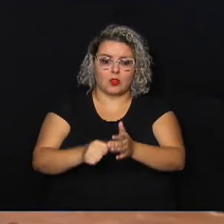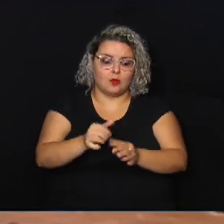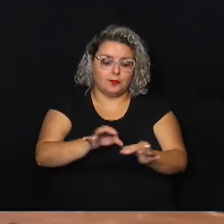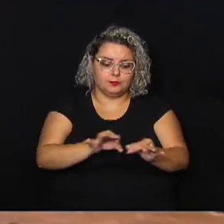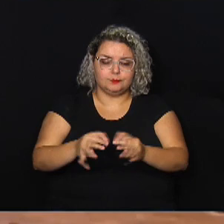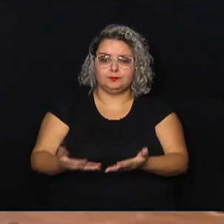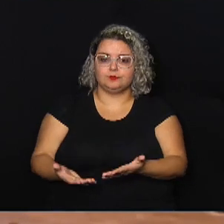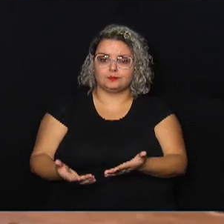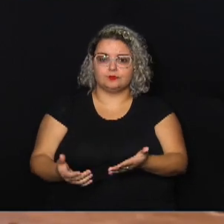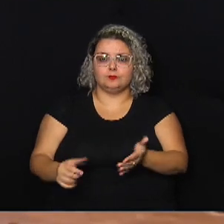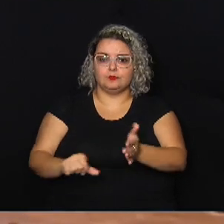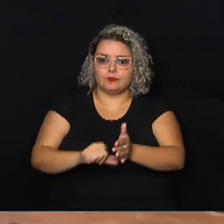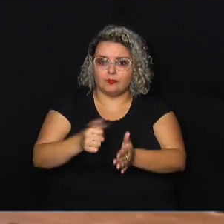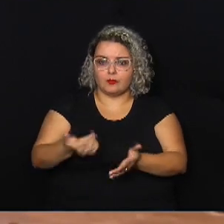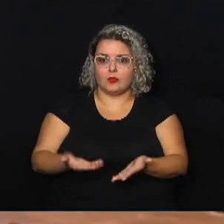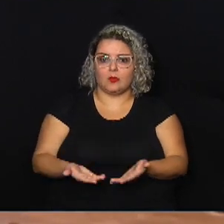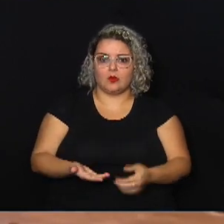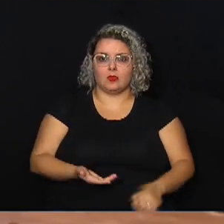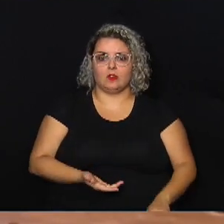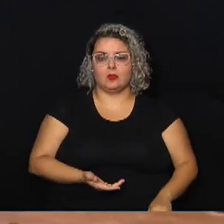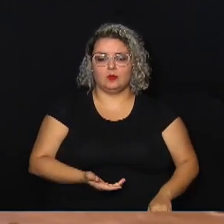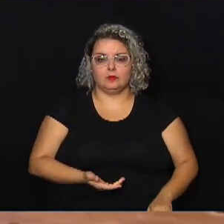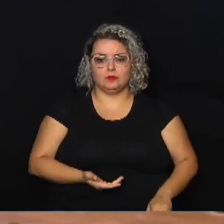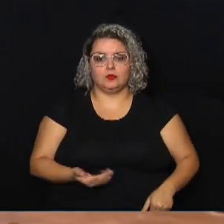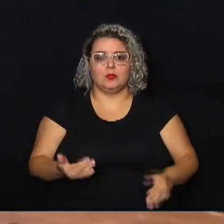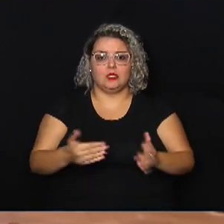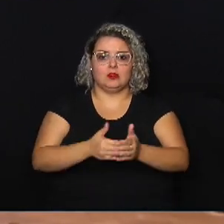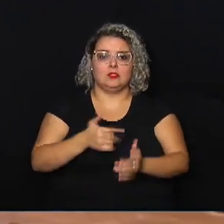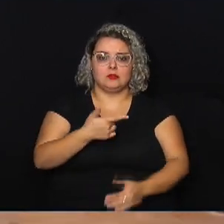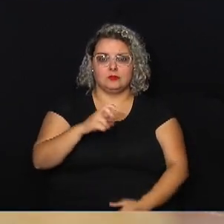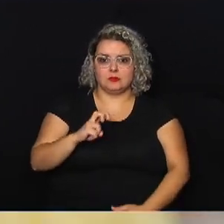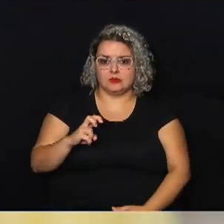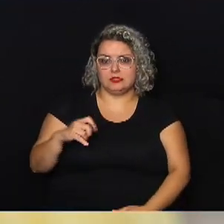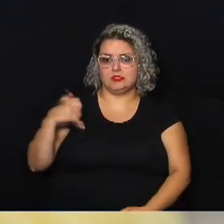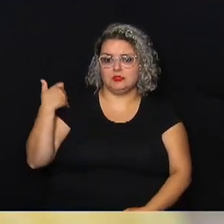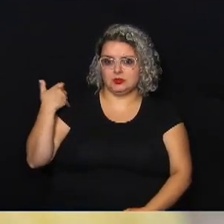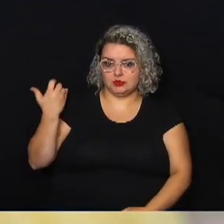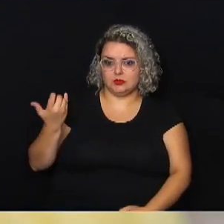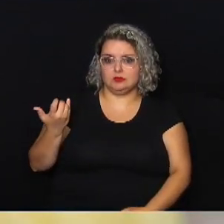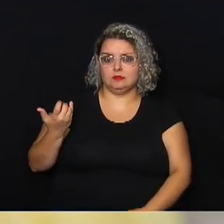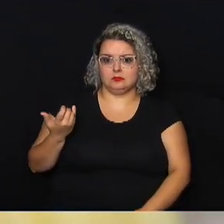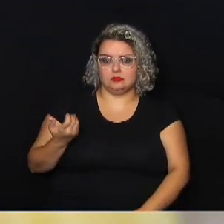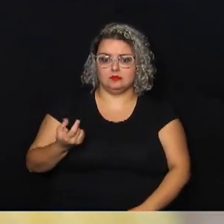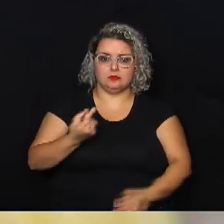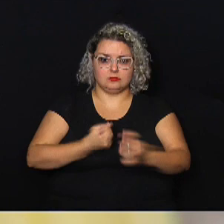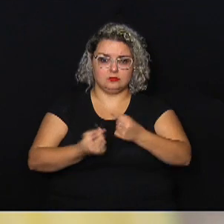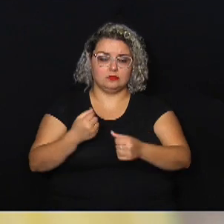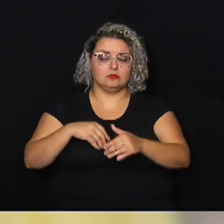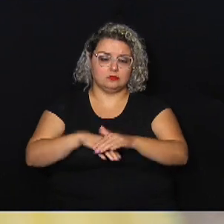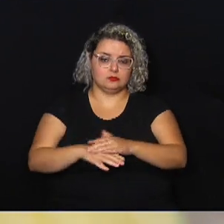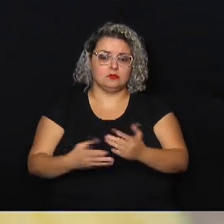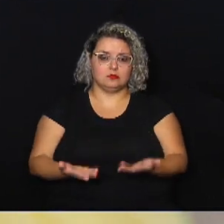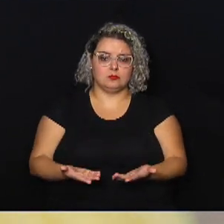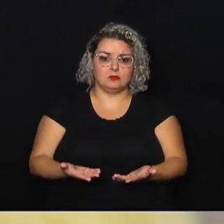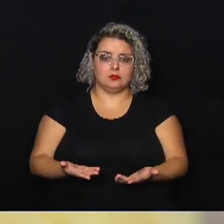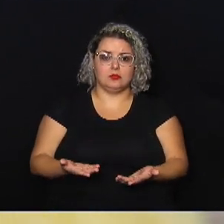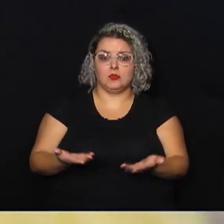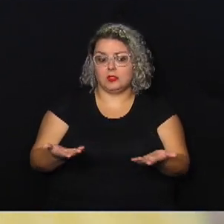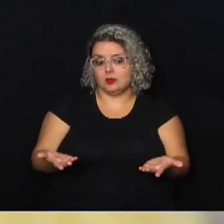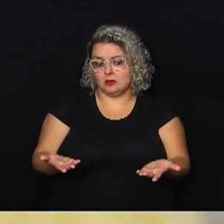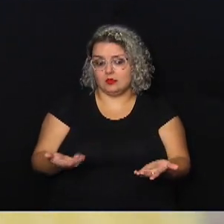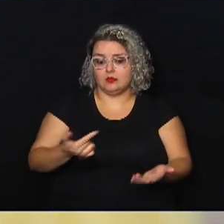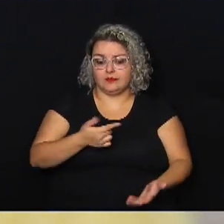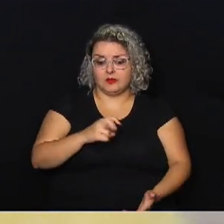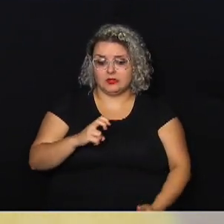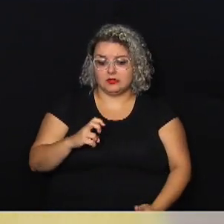primeiro bem, assim, até os 25 eu falei planejamento de acumular dinheiro. O que eu devo falar assim, não, até os 25 anos você deve